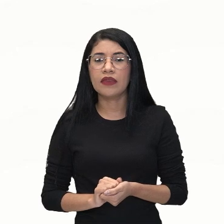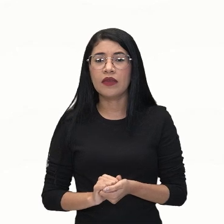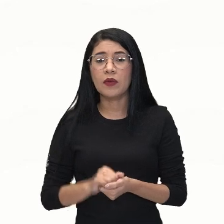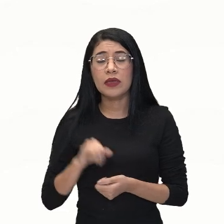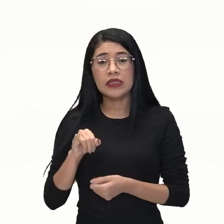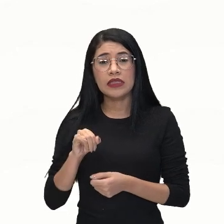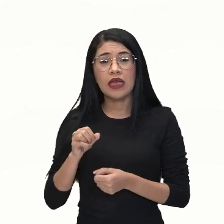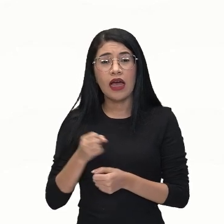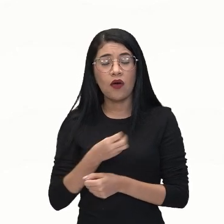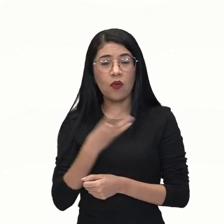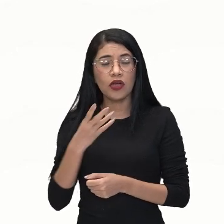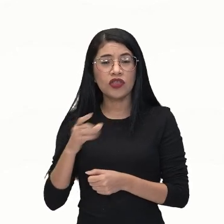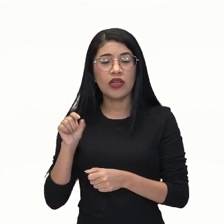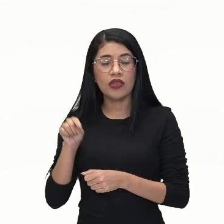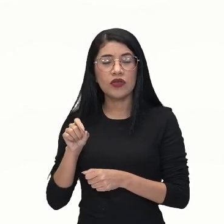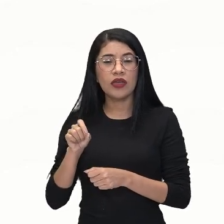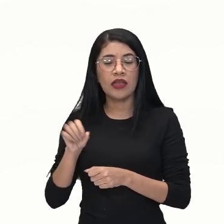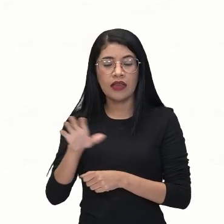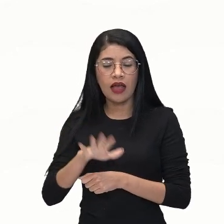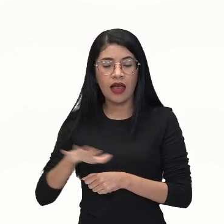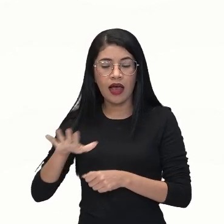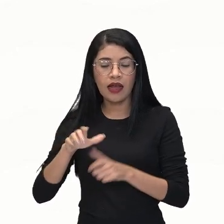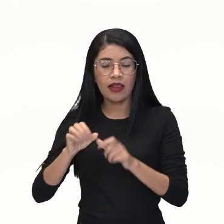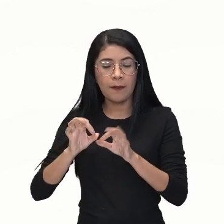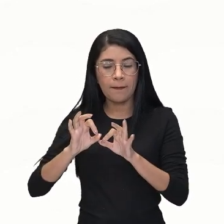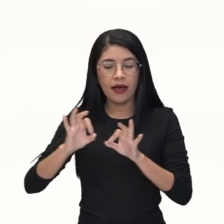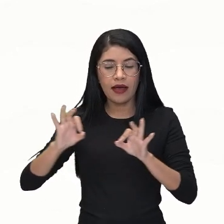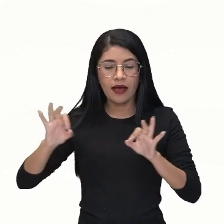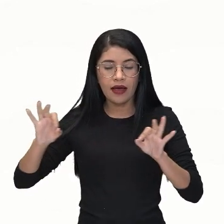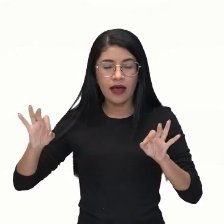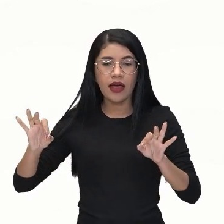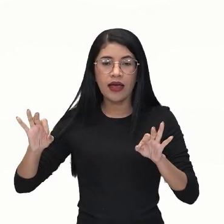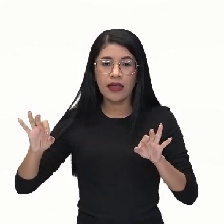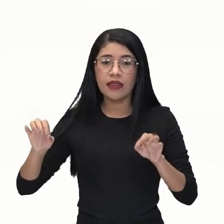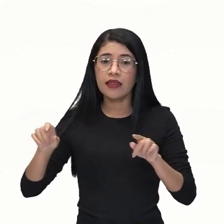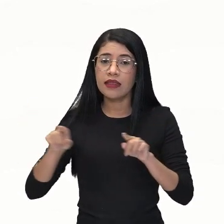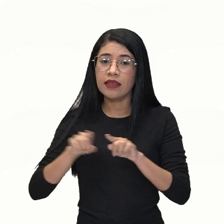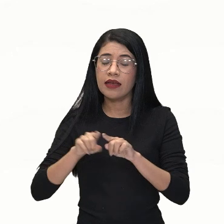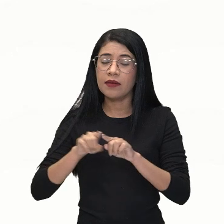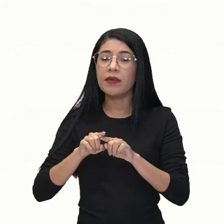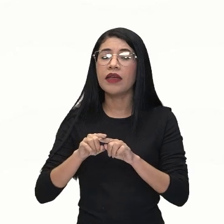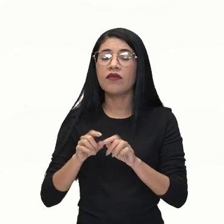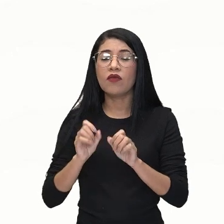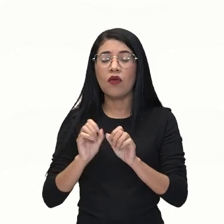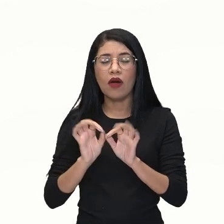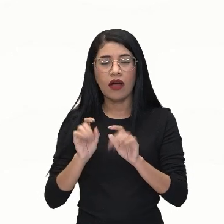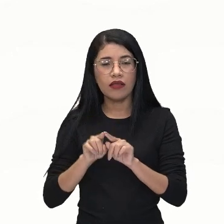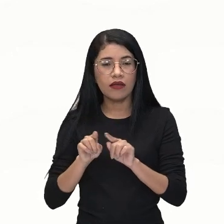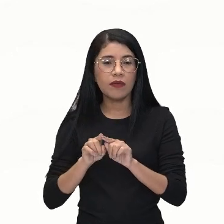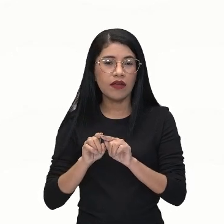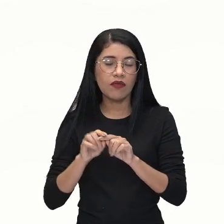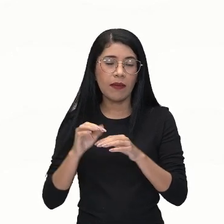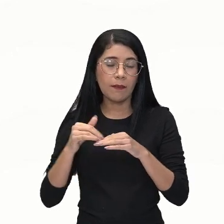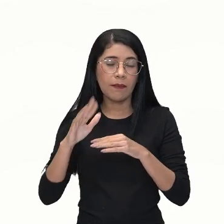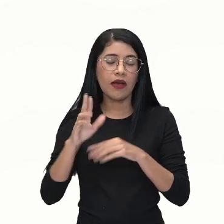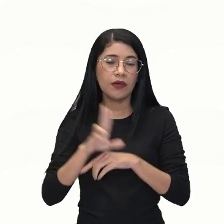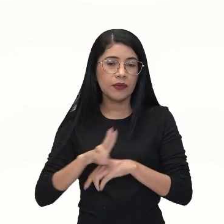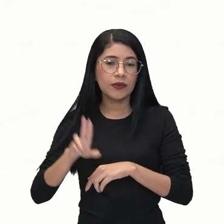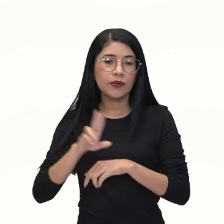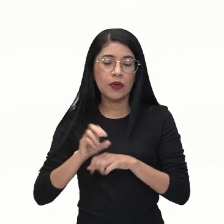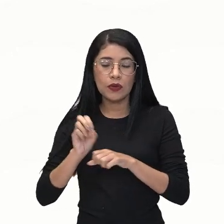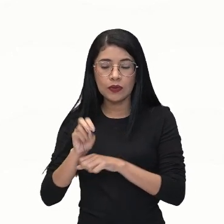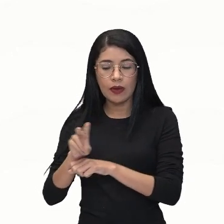aumento a minha quantidade de área, eu vou eu vou aumentar também a minha quantidade